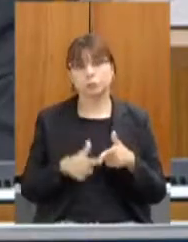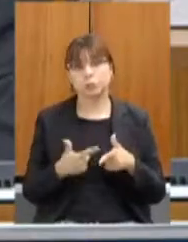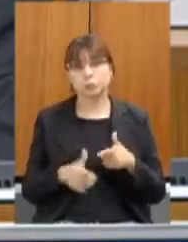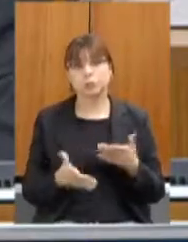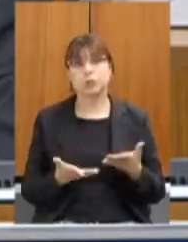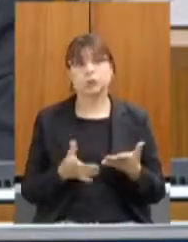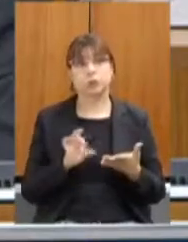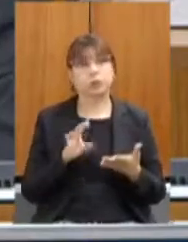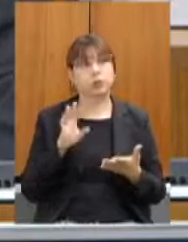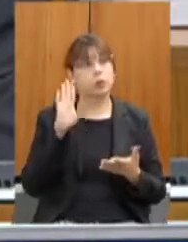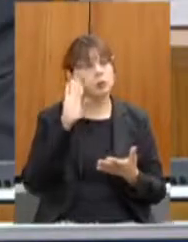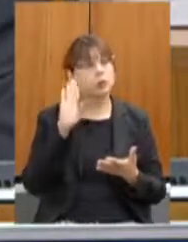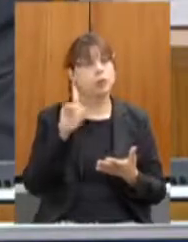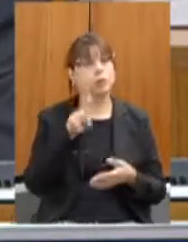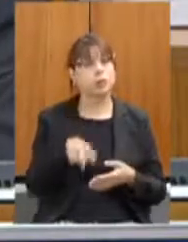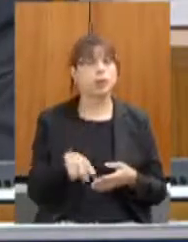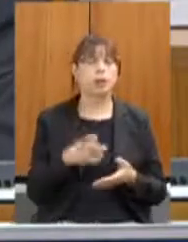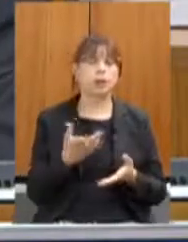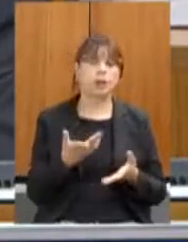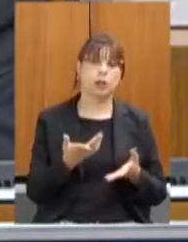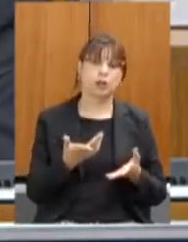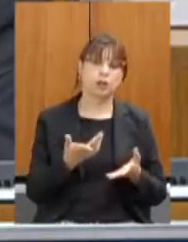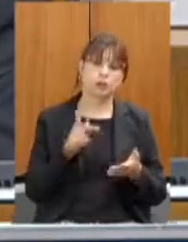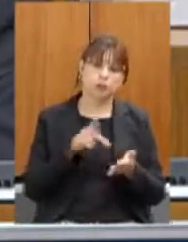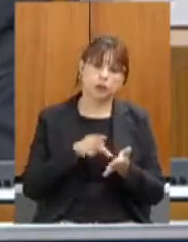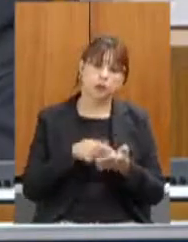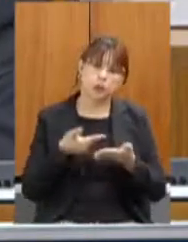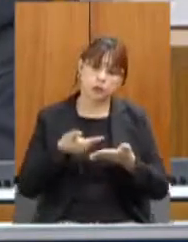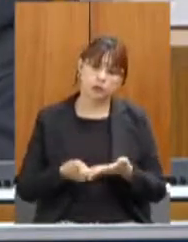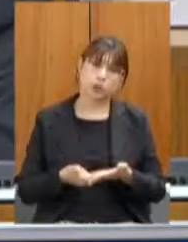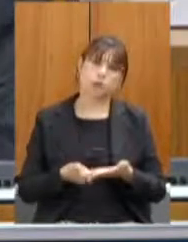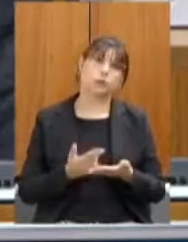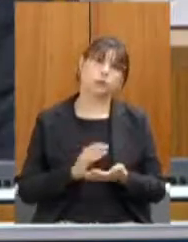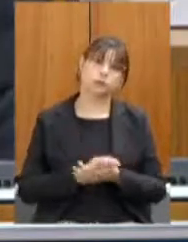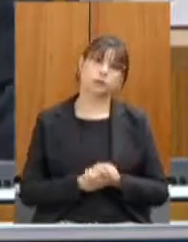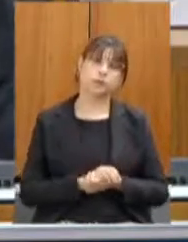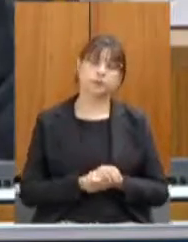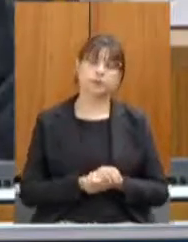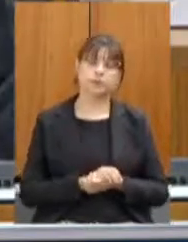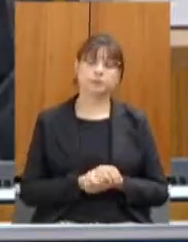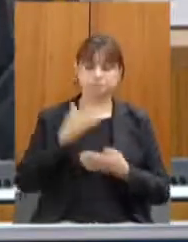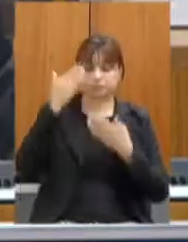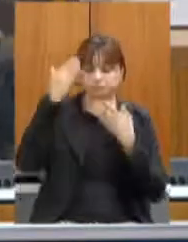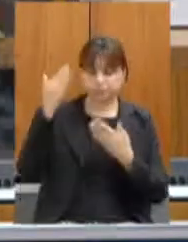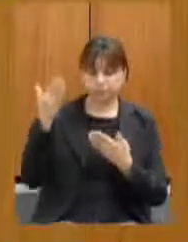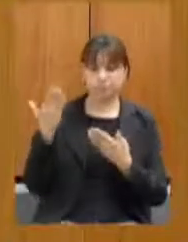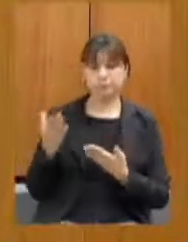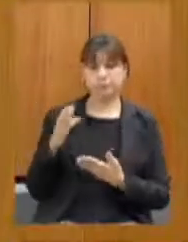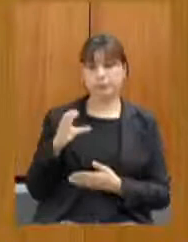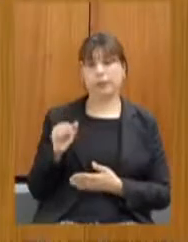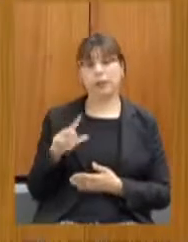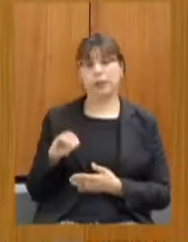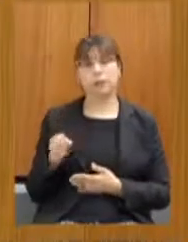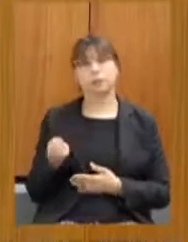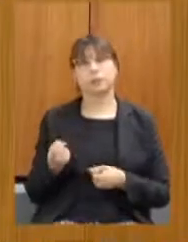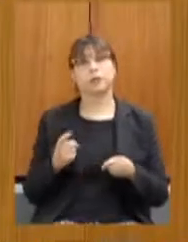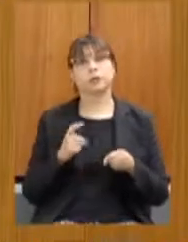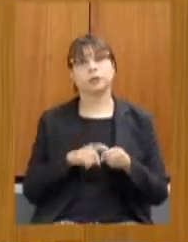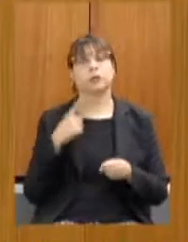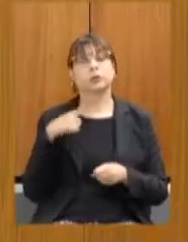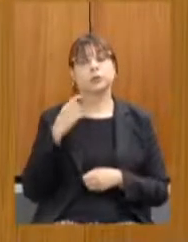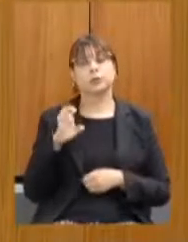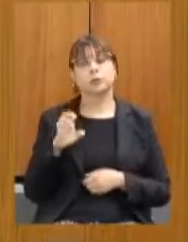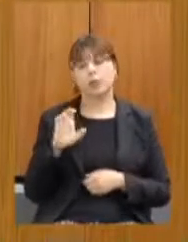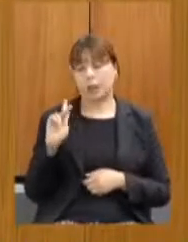real dos leitos ou financiamentos Quem estava produzindo e obrigado outro Carlos eu volto a palavra o deputado